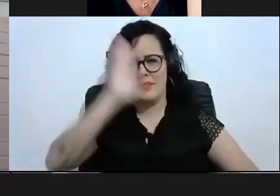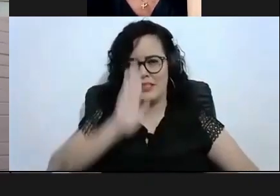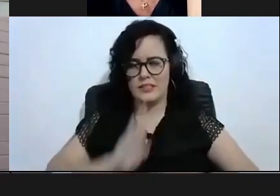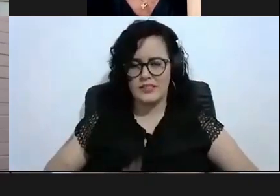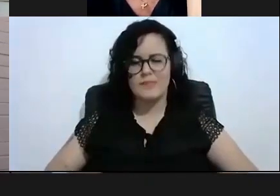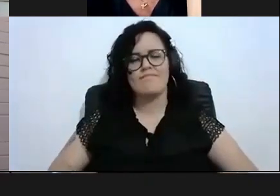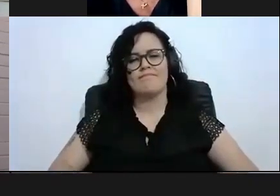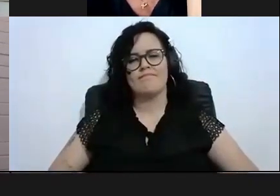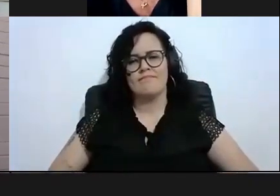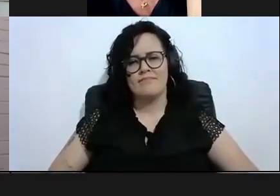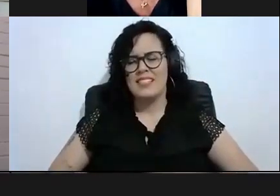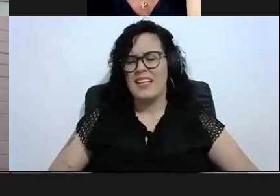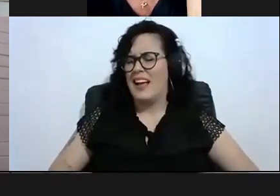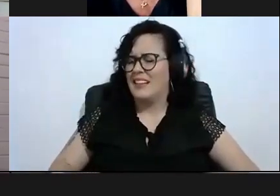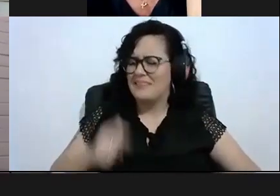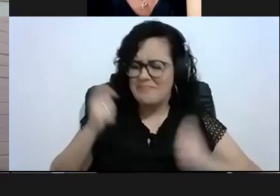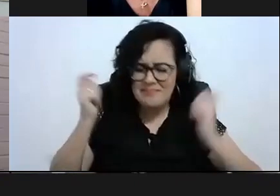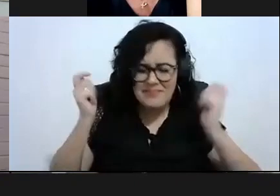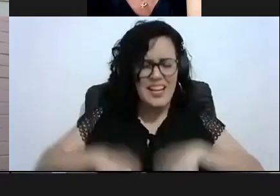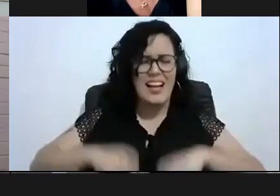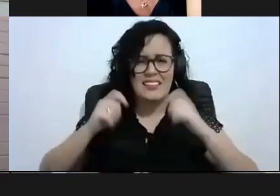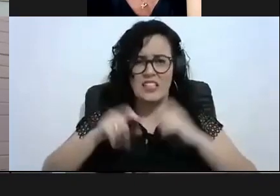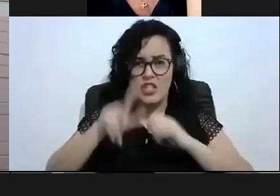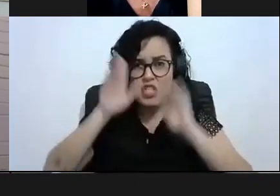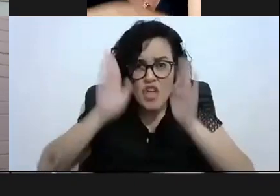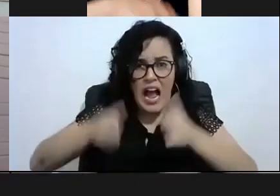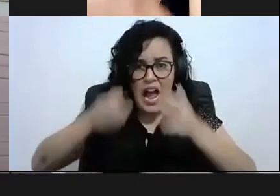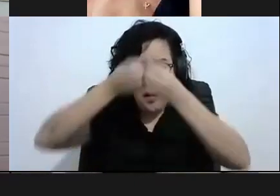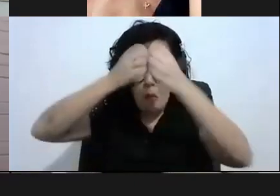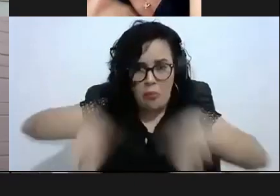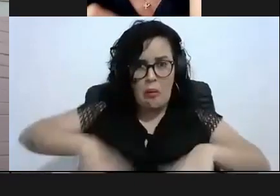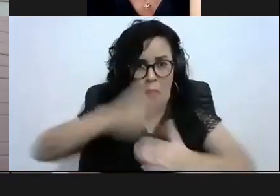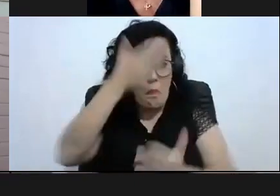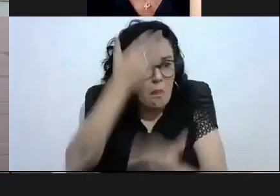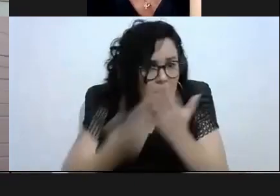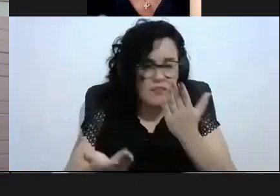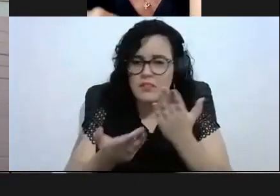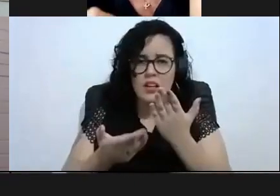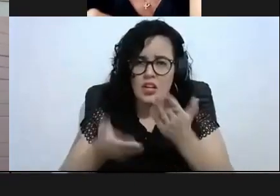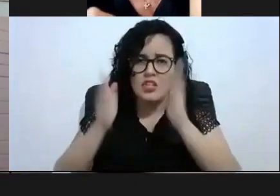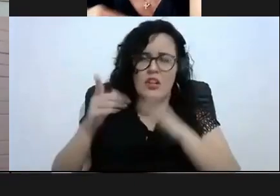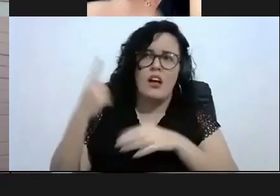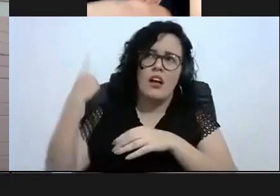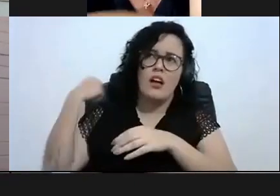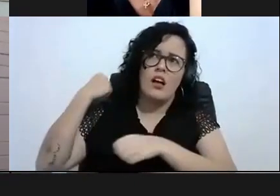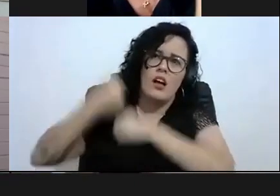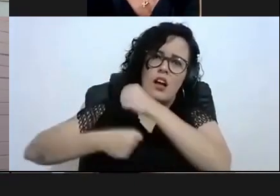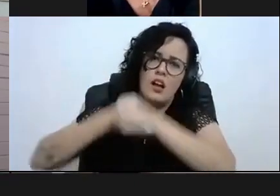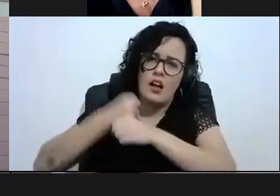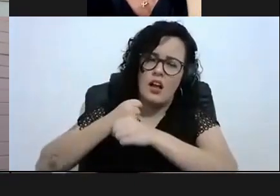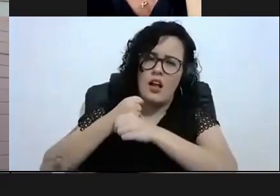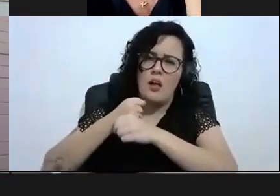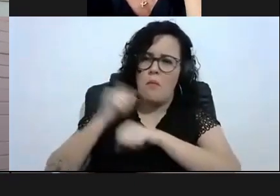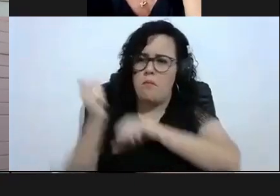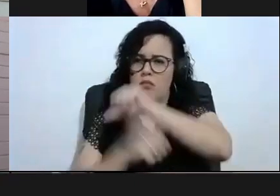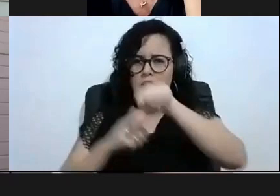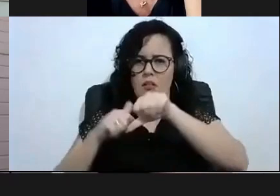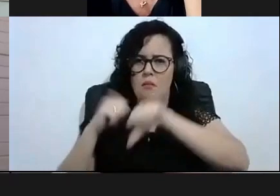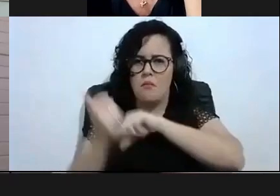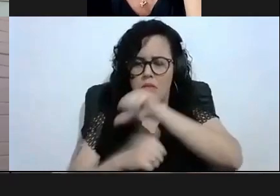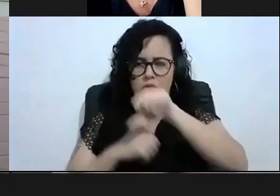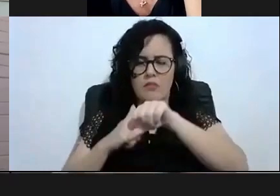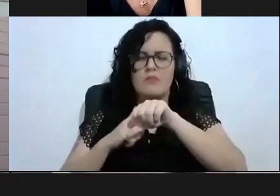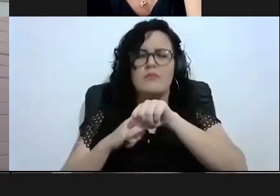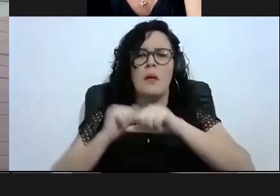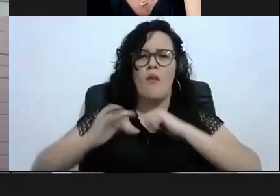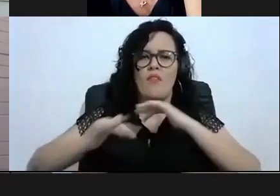a história não acabou, a história, quantas vezes, quantas reviravoltas nós já tivemos na história, quantos movimentos